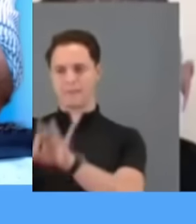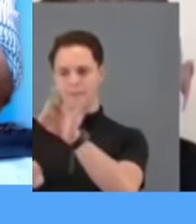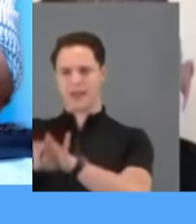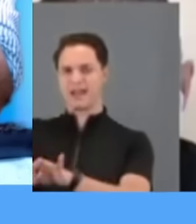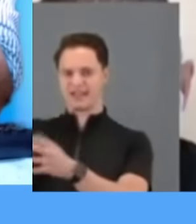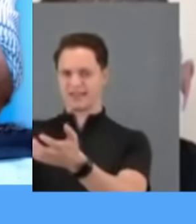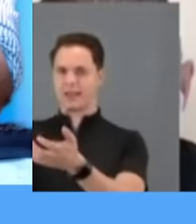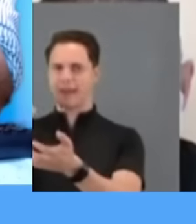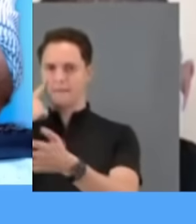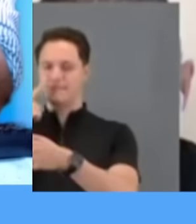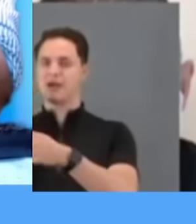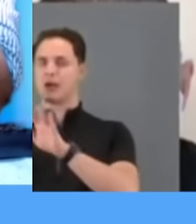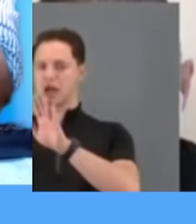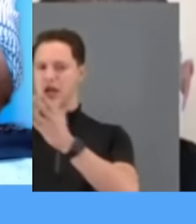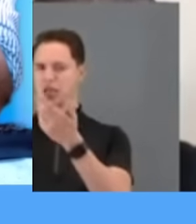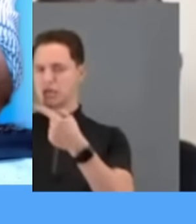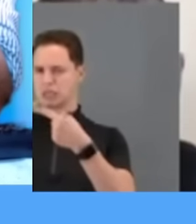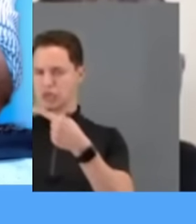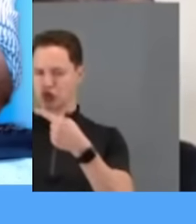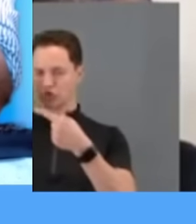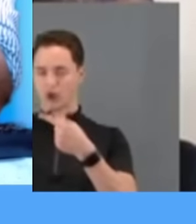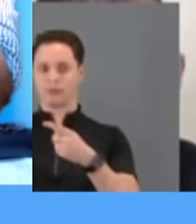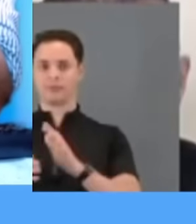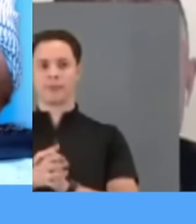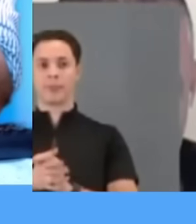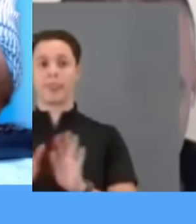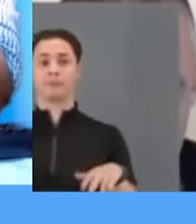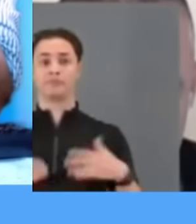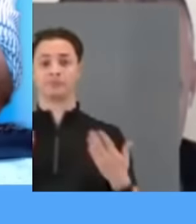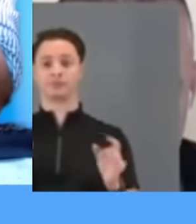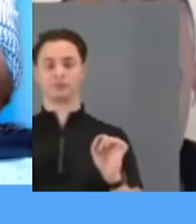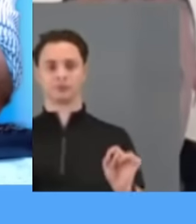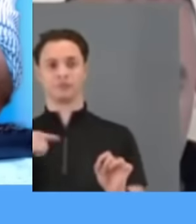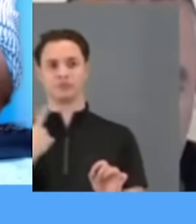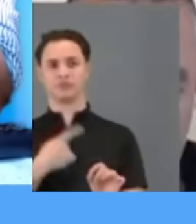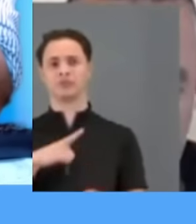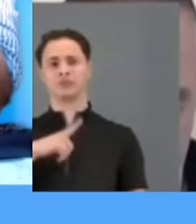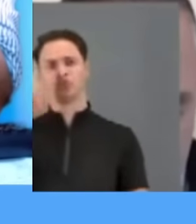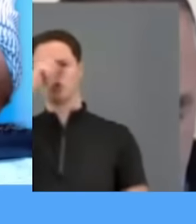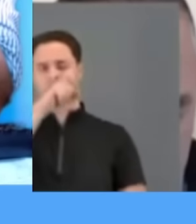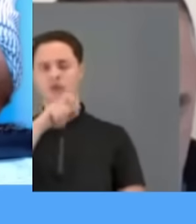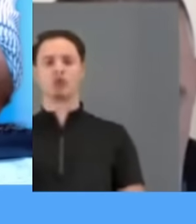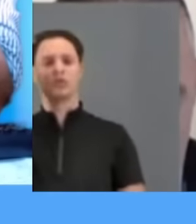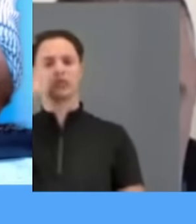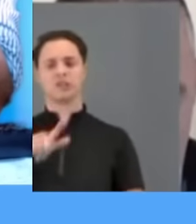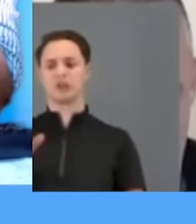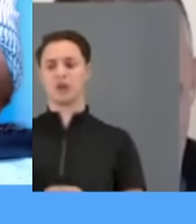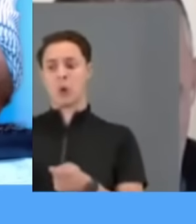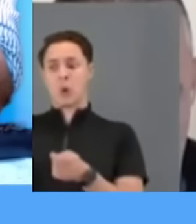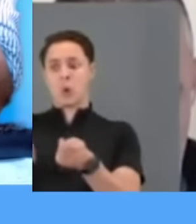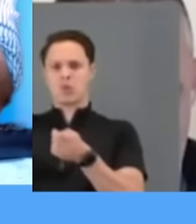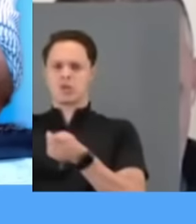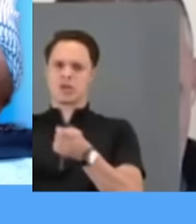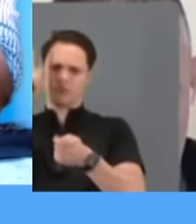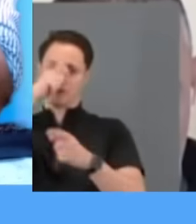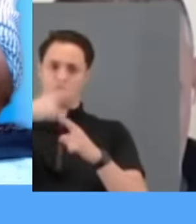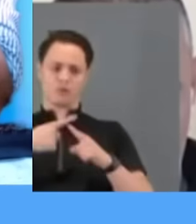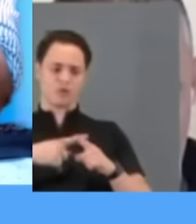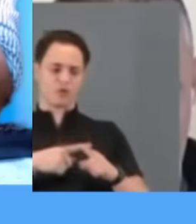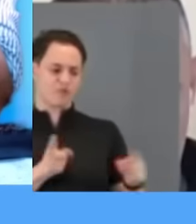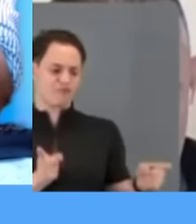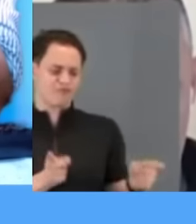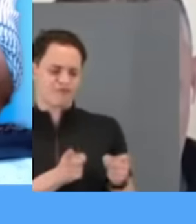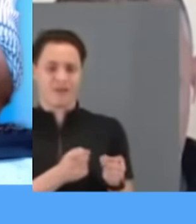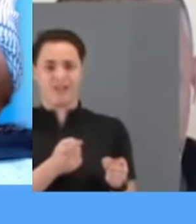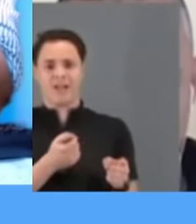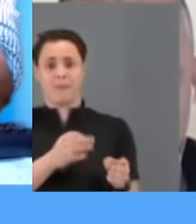atuação. Então, no interior era um caos dali. Então, a gente teve dificuldade de conseguir controlar até pelo número de policiais, que eram muito